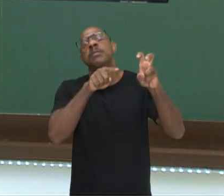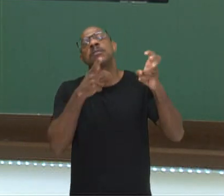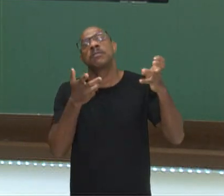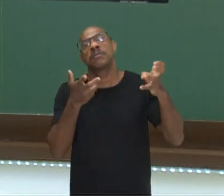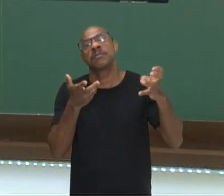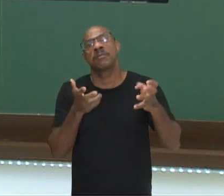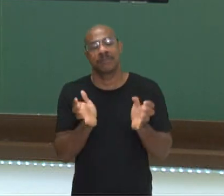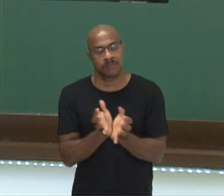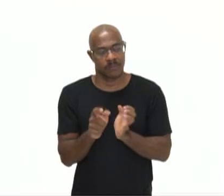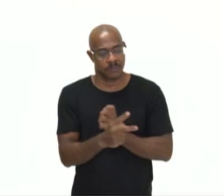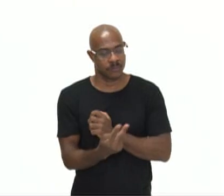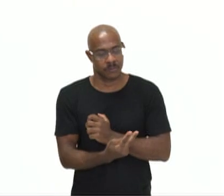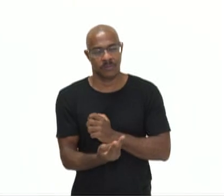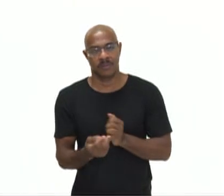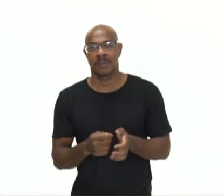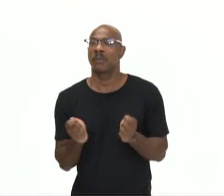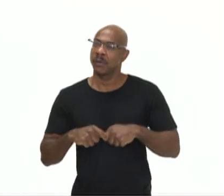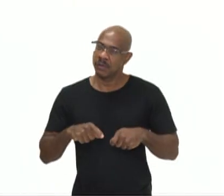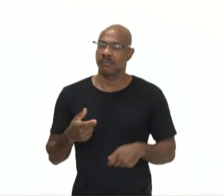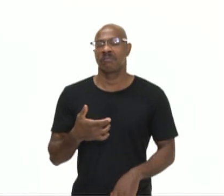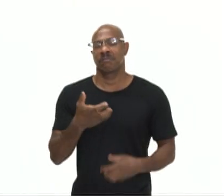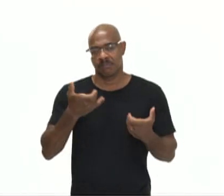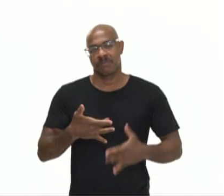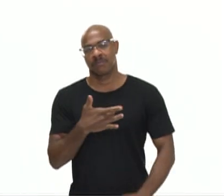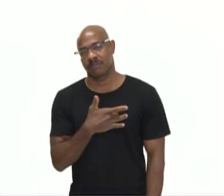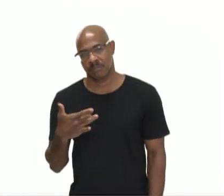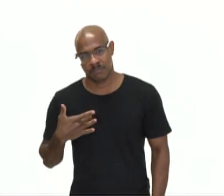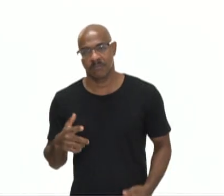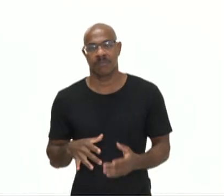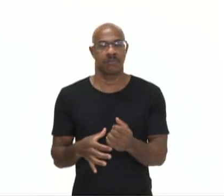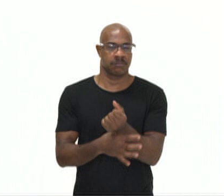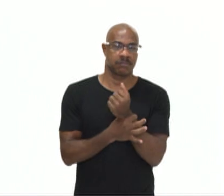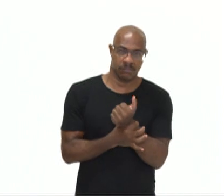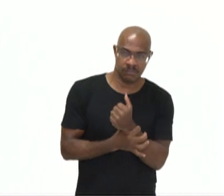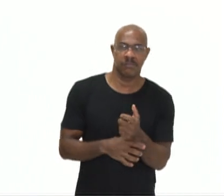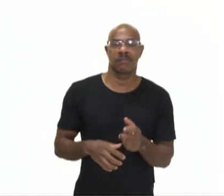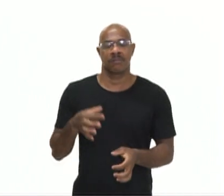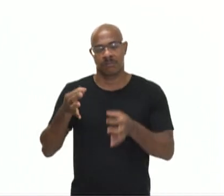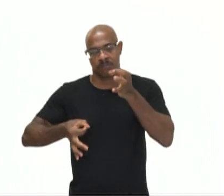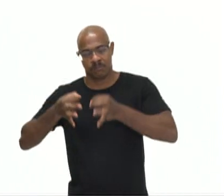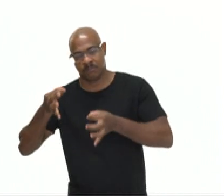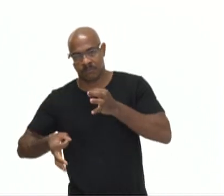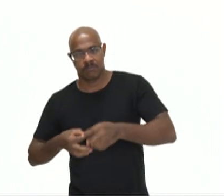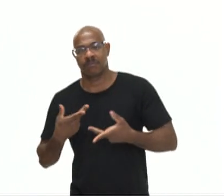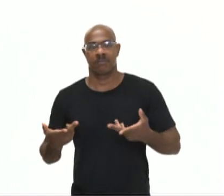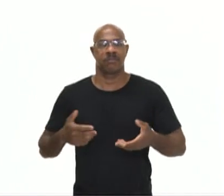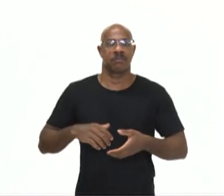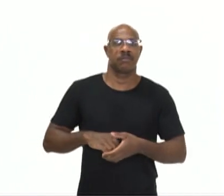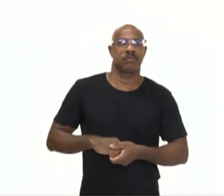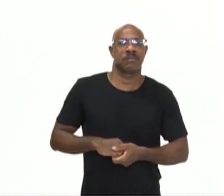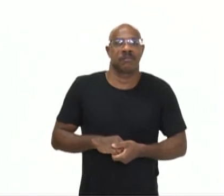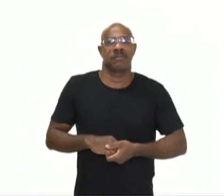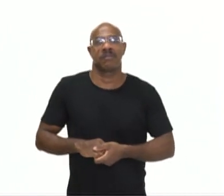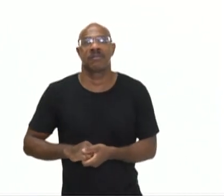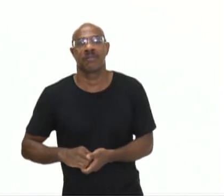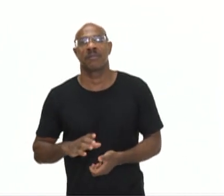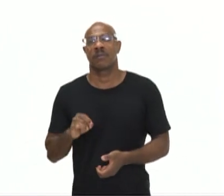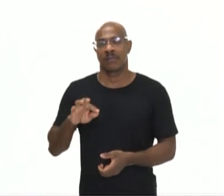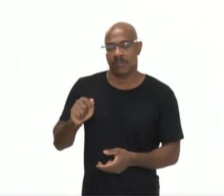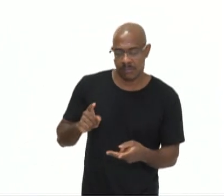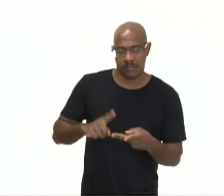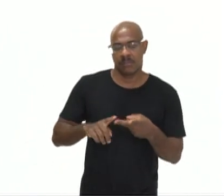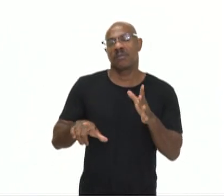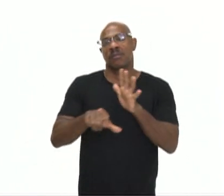tira? Poderiam estar falando de saúde, de segurança pública, justiça social, cotas, leis e outros